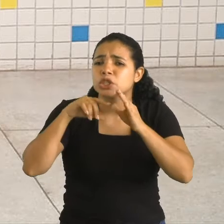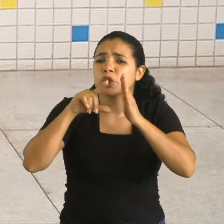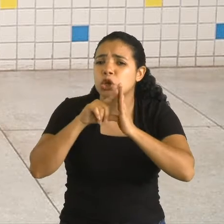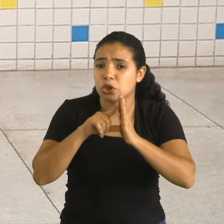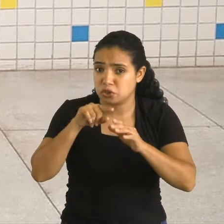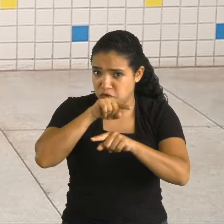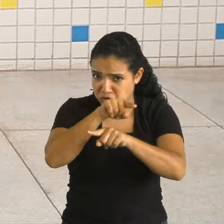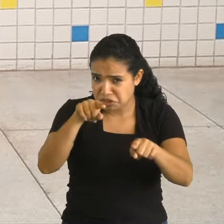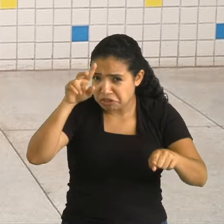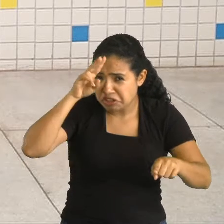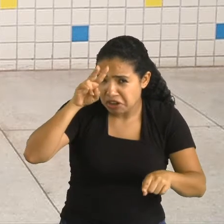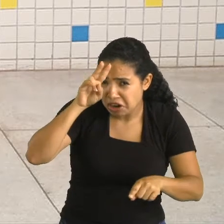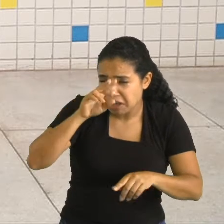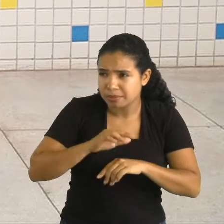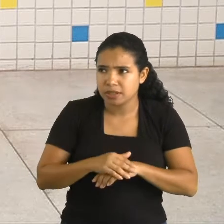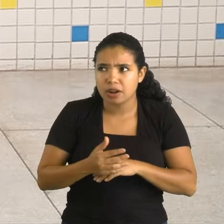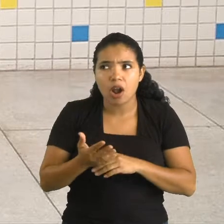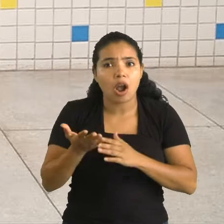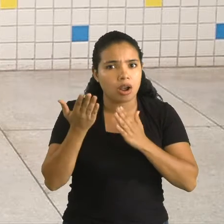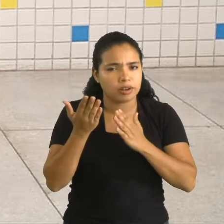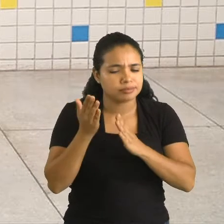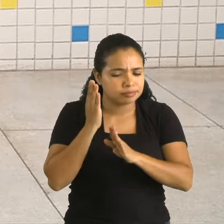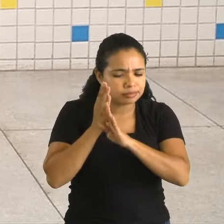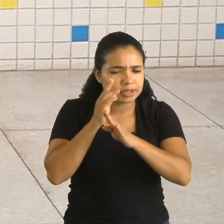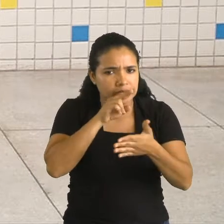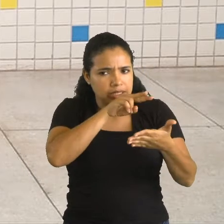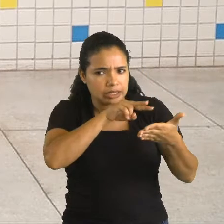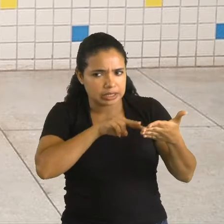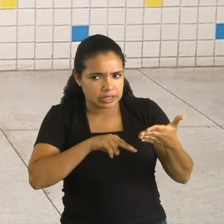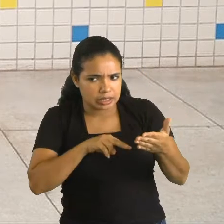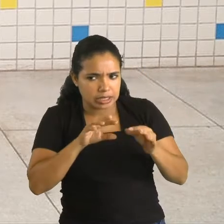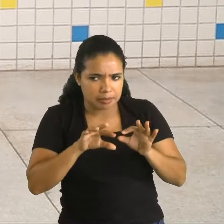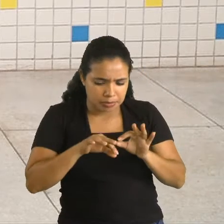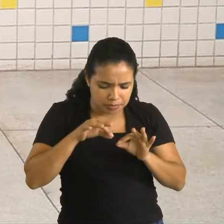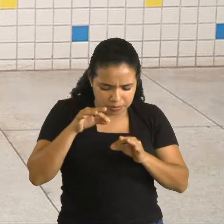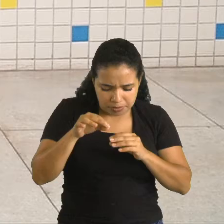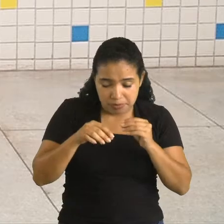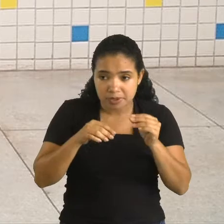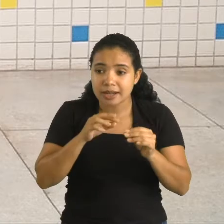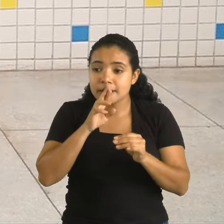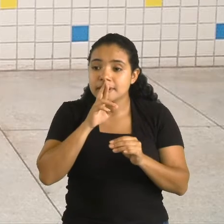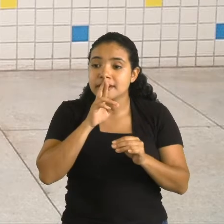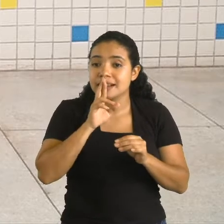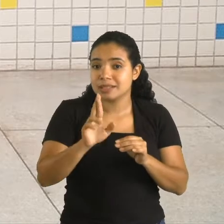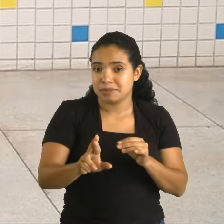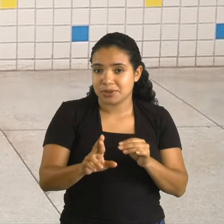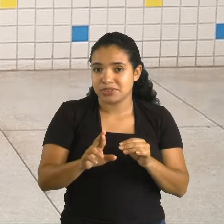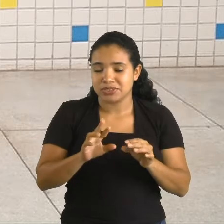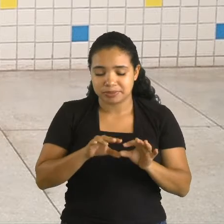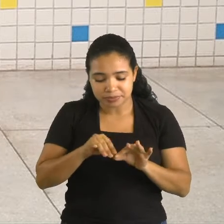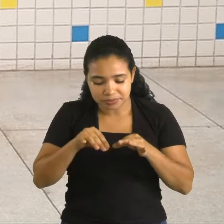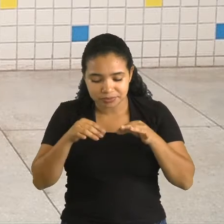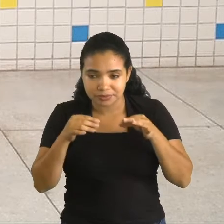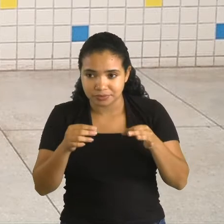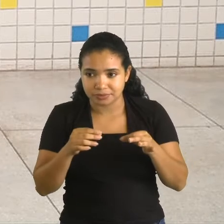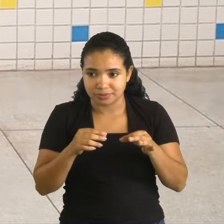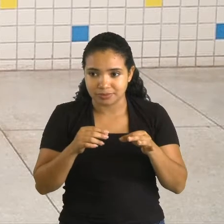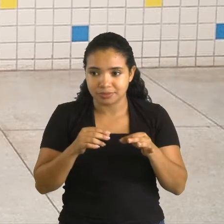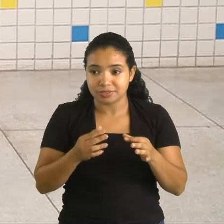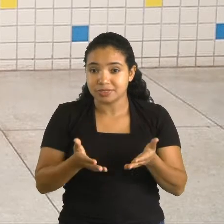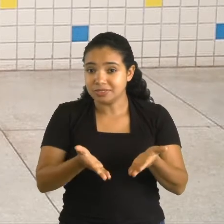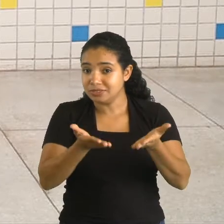Vocês lembram? Vamos descobrir. Nossa maletinha, está aqui a resposta. Vamos lá então